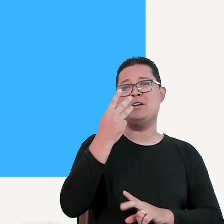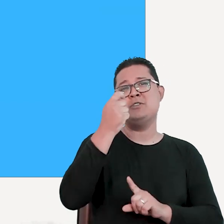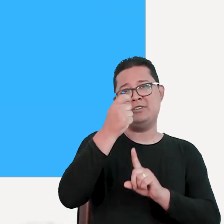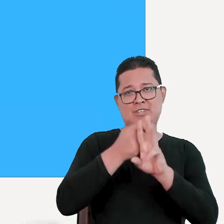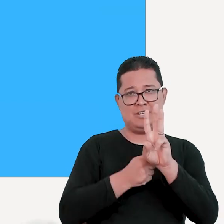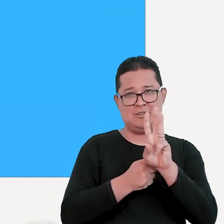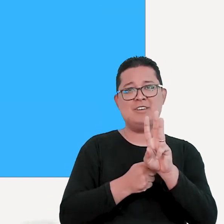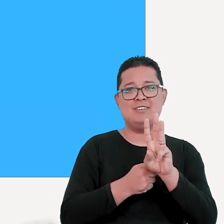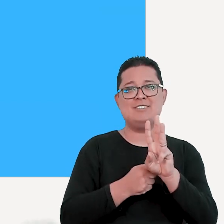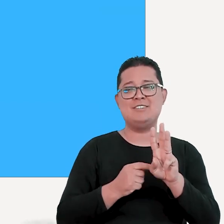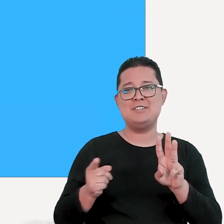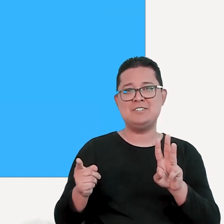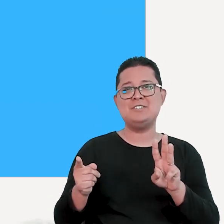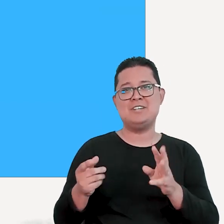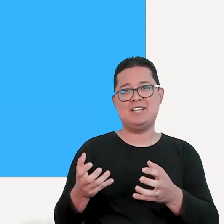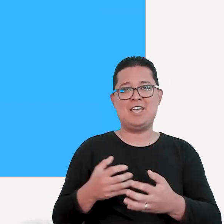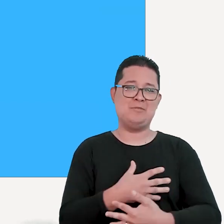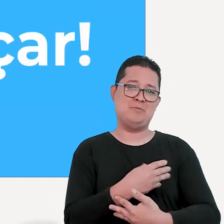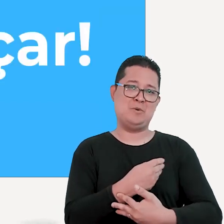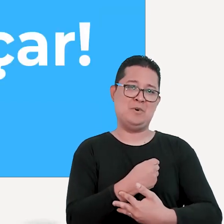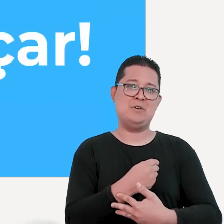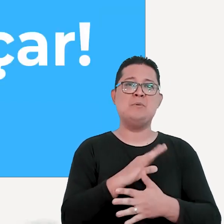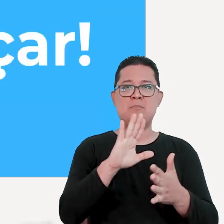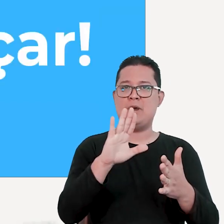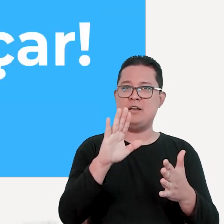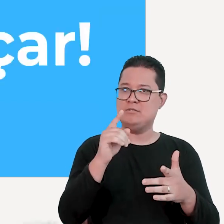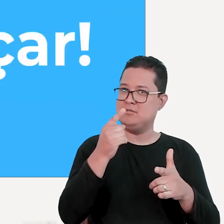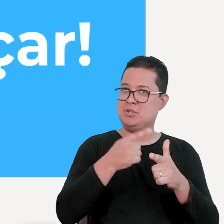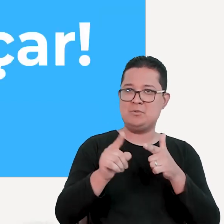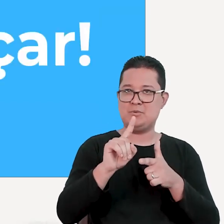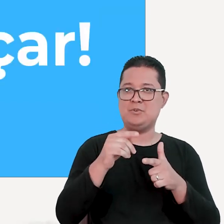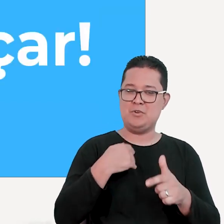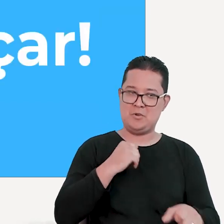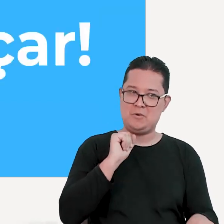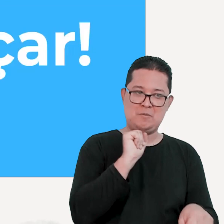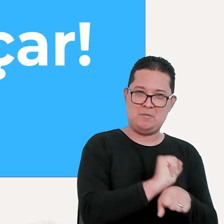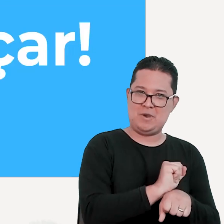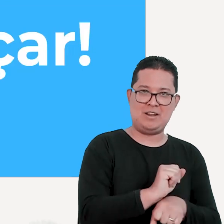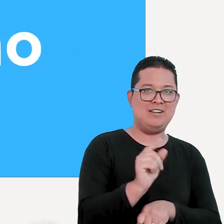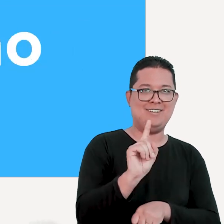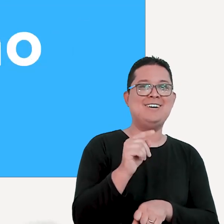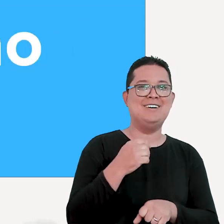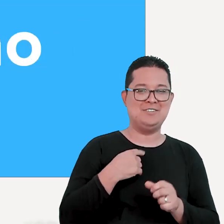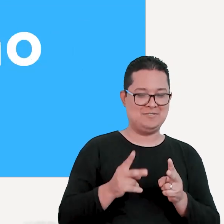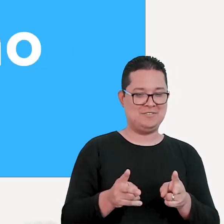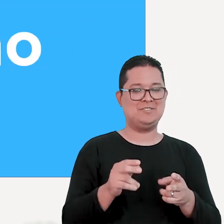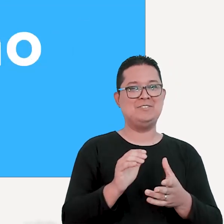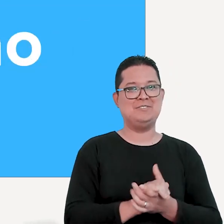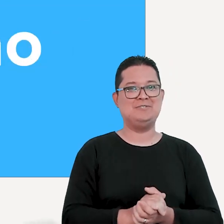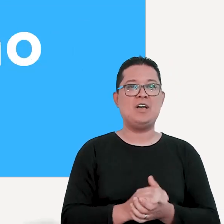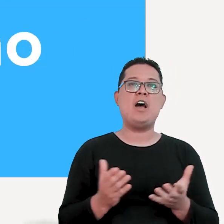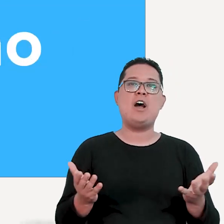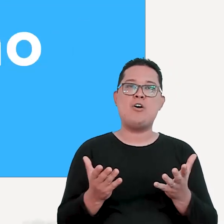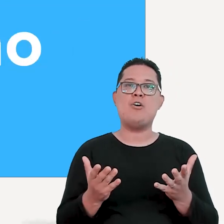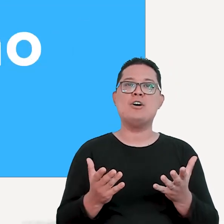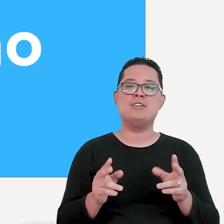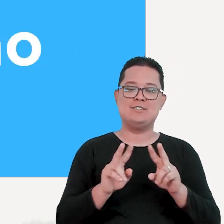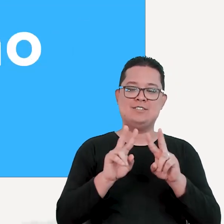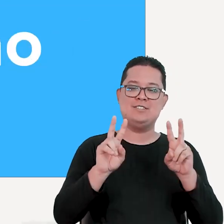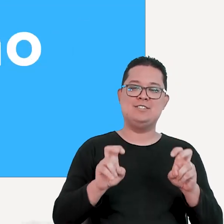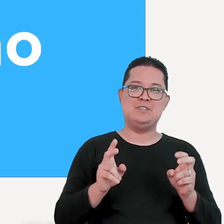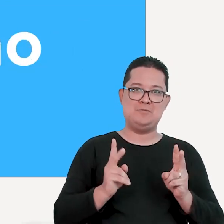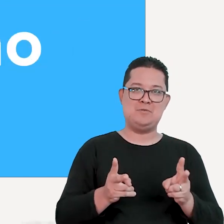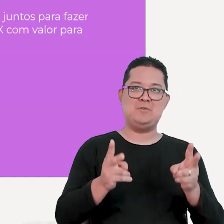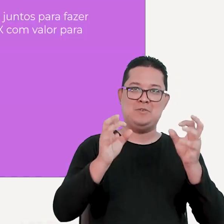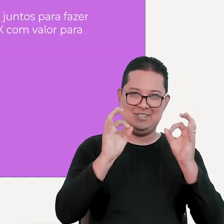dando sequência aqui na apresentação, tá bom? Agora a gente vai começar de fato ao nosso tema de hoje, que é processo